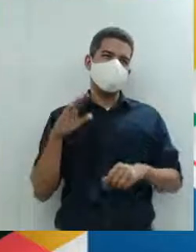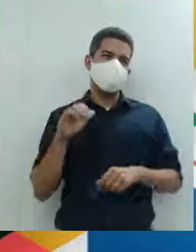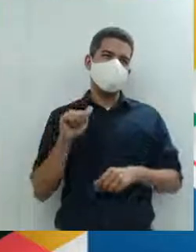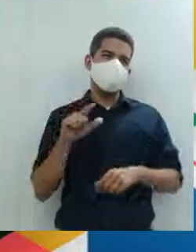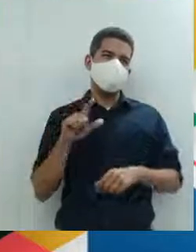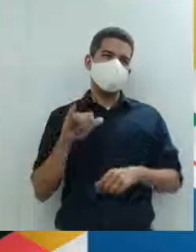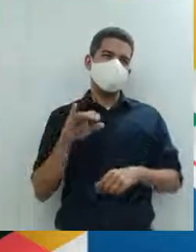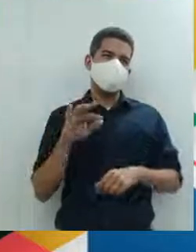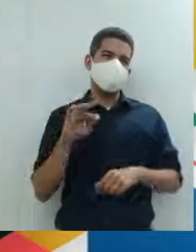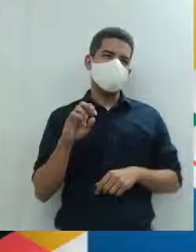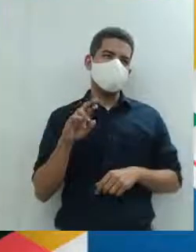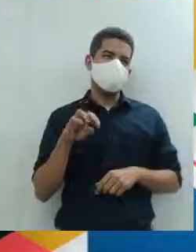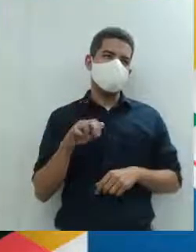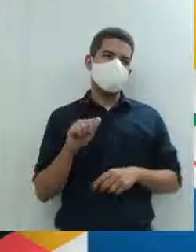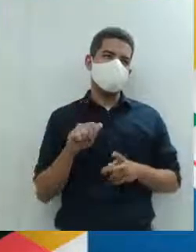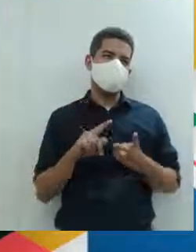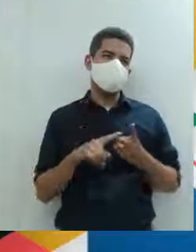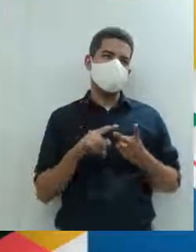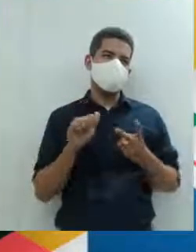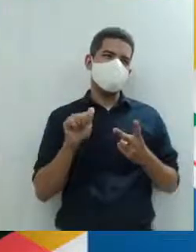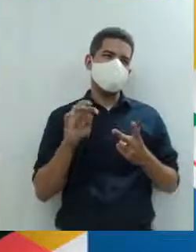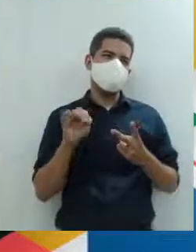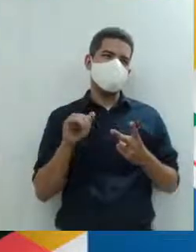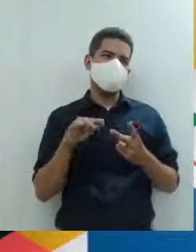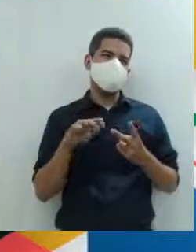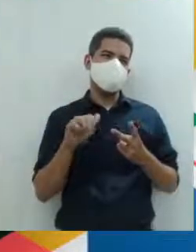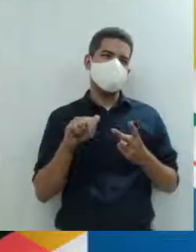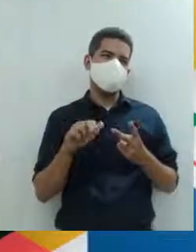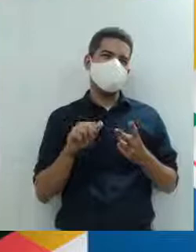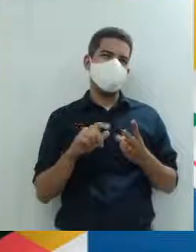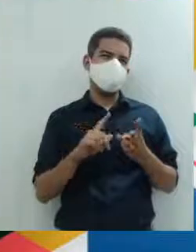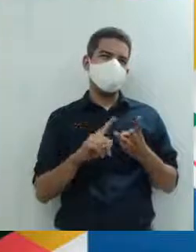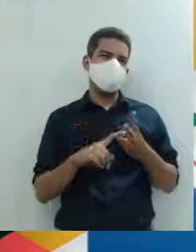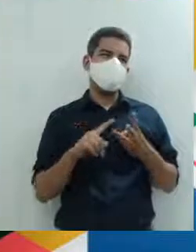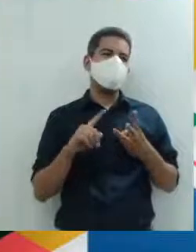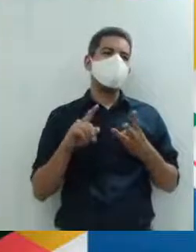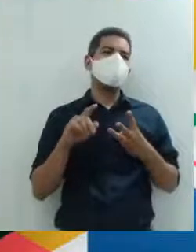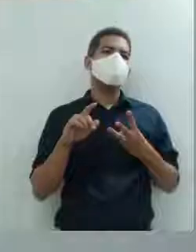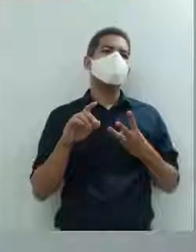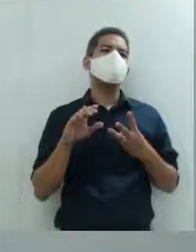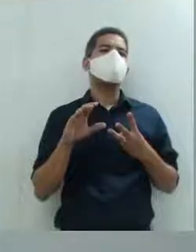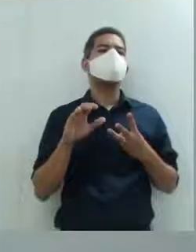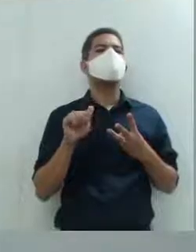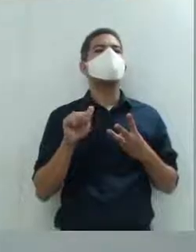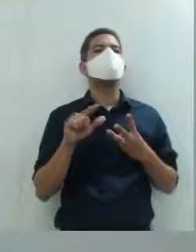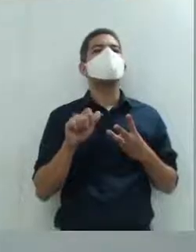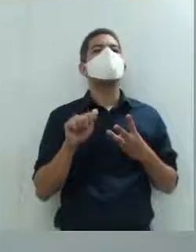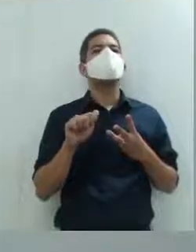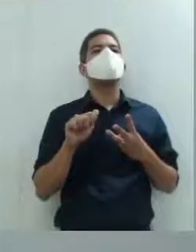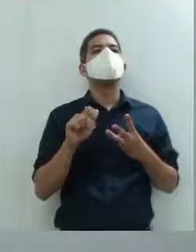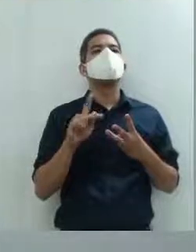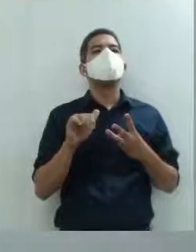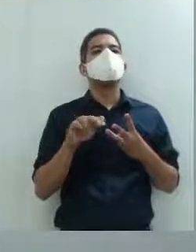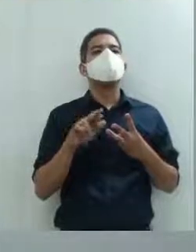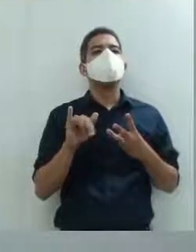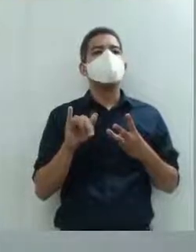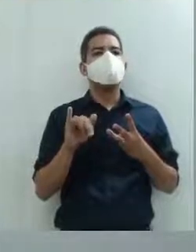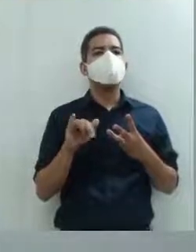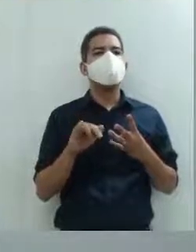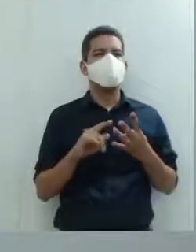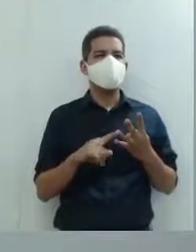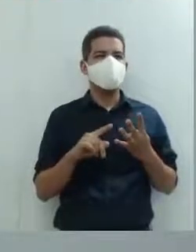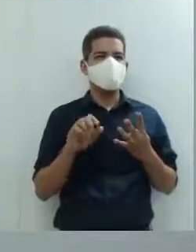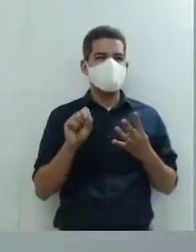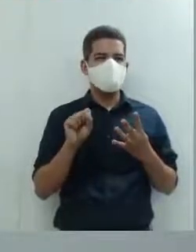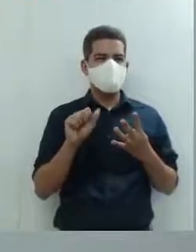na frente. Deserto do Atacama tem uma corrente fria. Deserto do Kalahari tem uma corrente fria na frente. Deserto